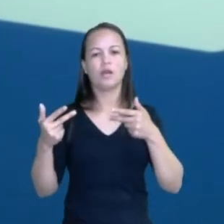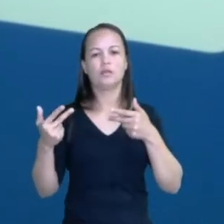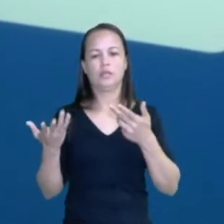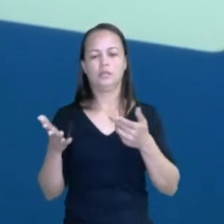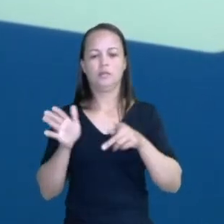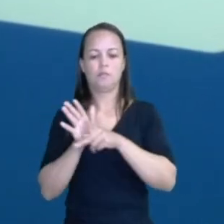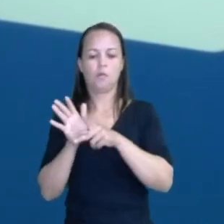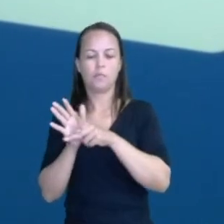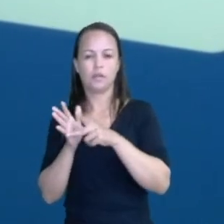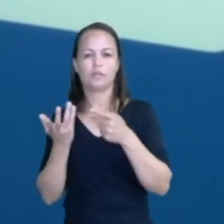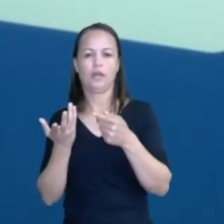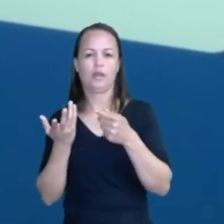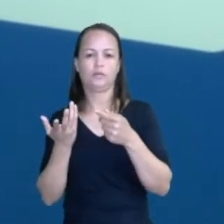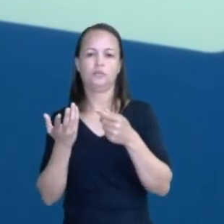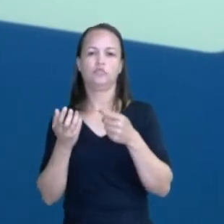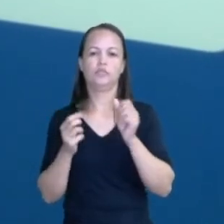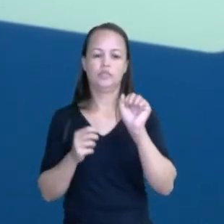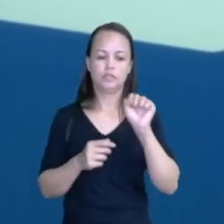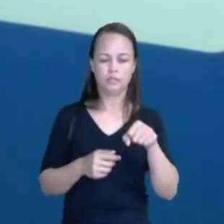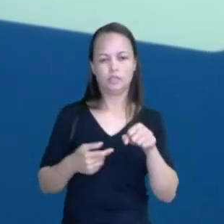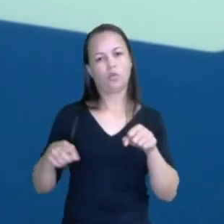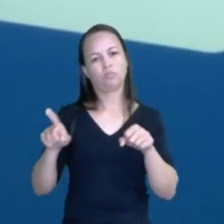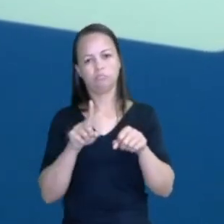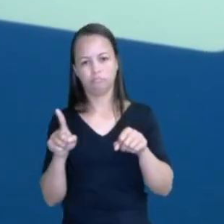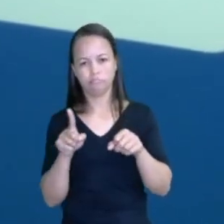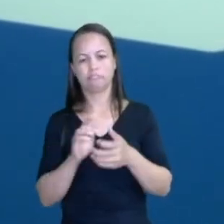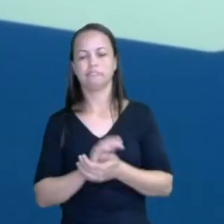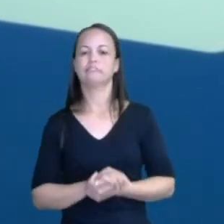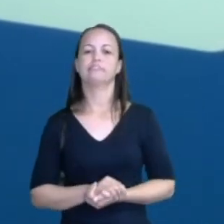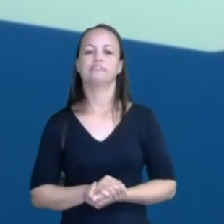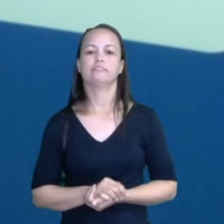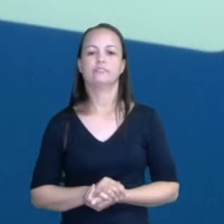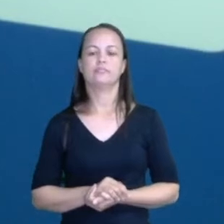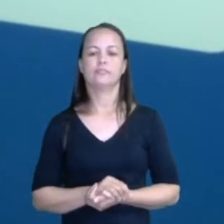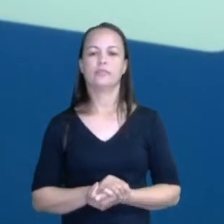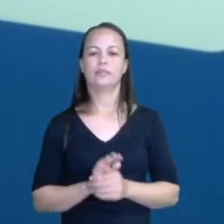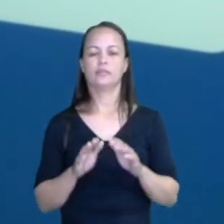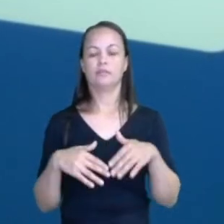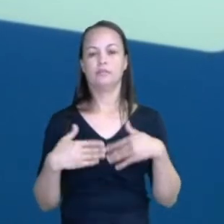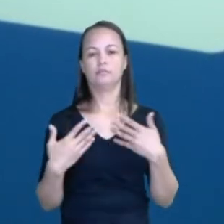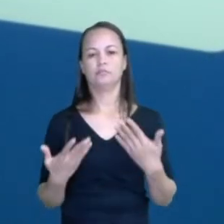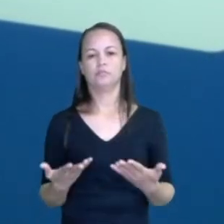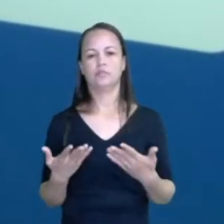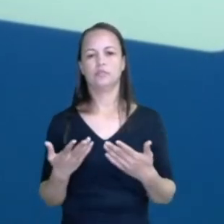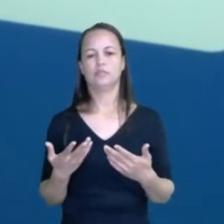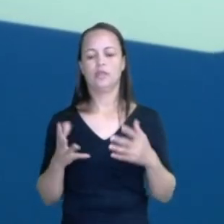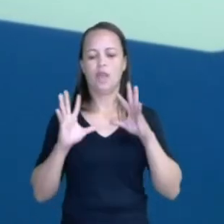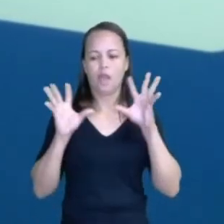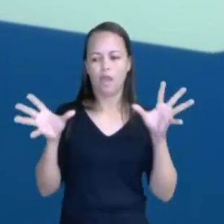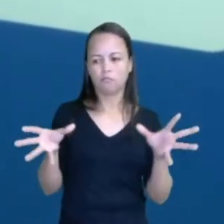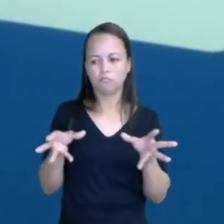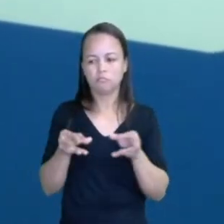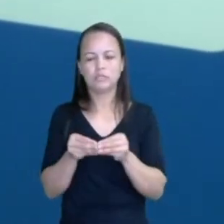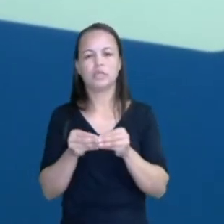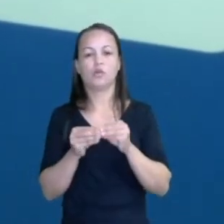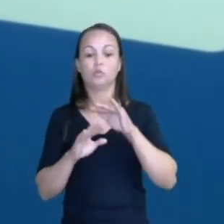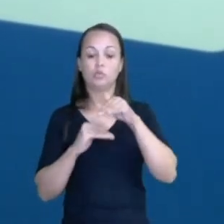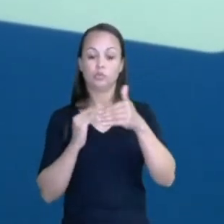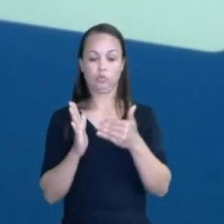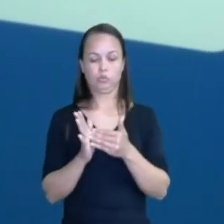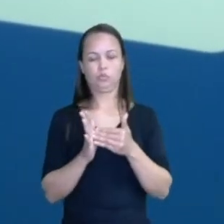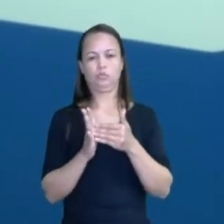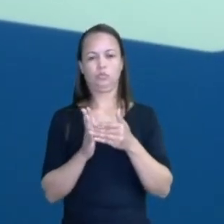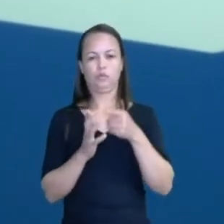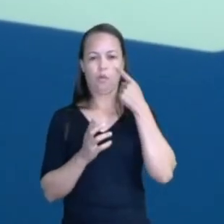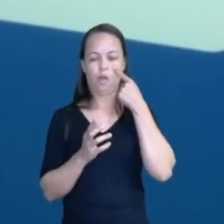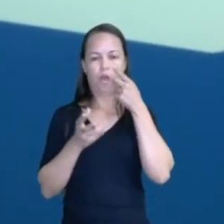das propriedades, outros não, tá certo? Portanto, se a gente fizer uma breve revisão de tudo que a gente viu,